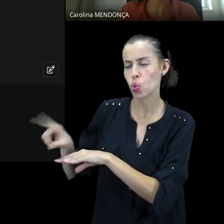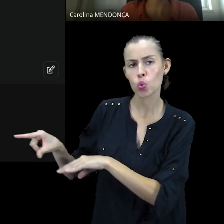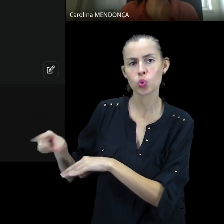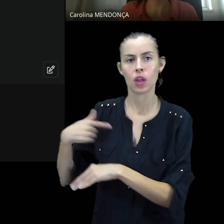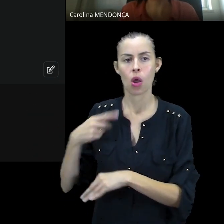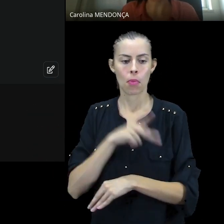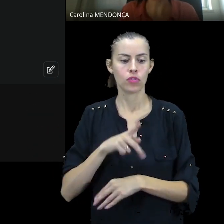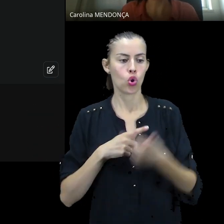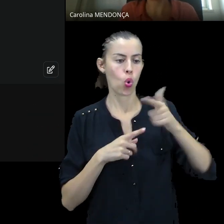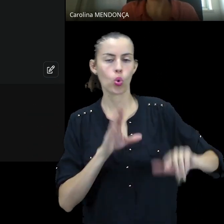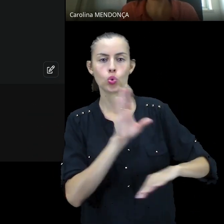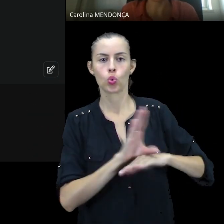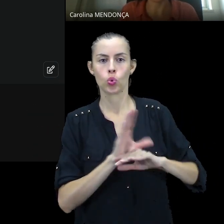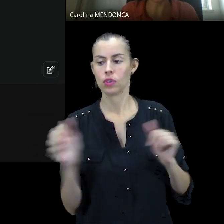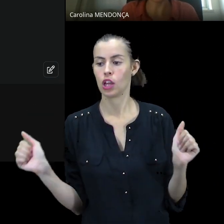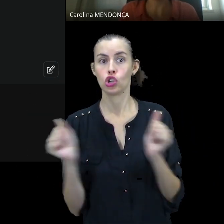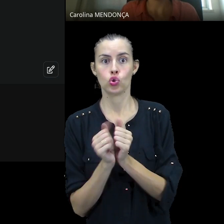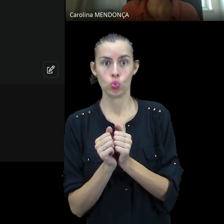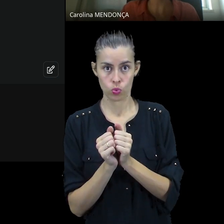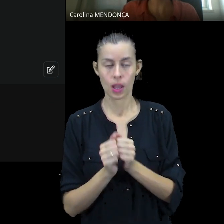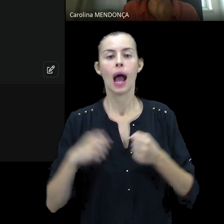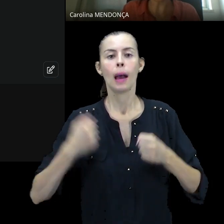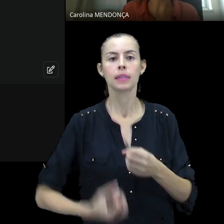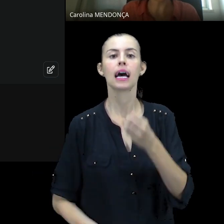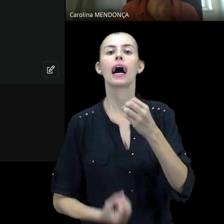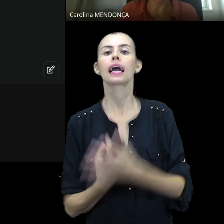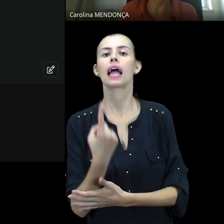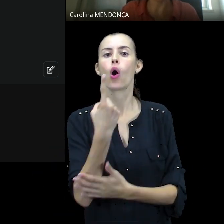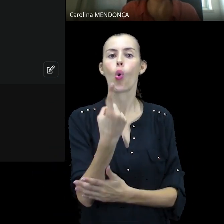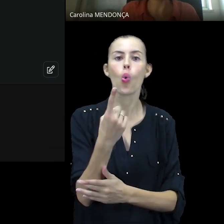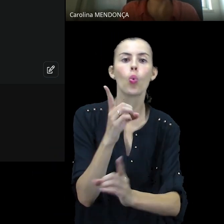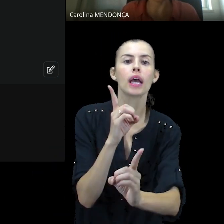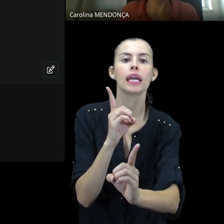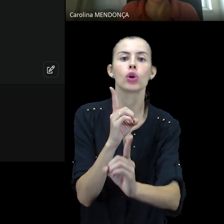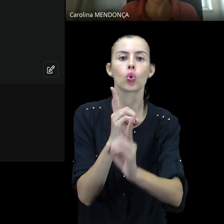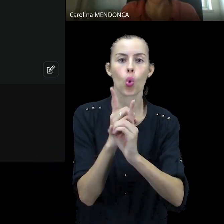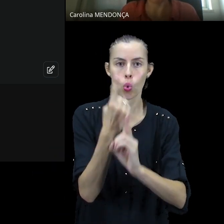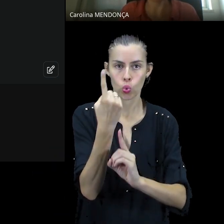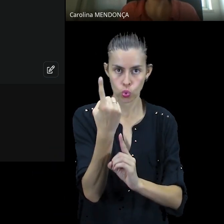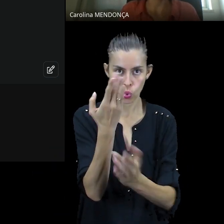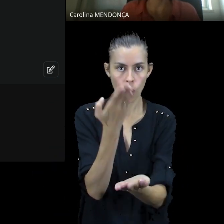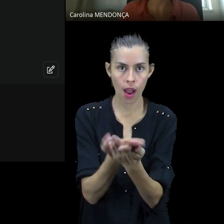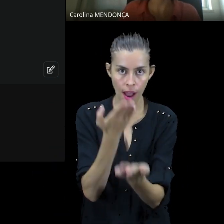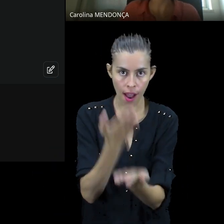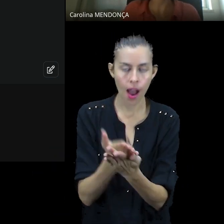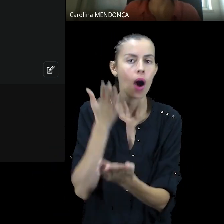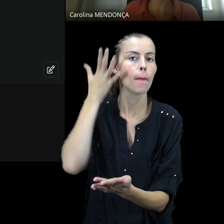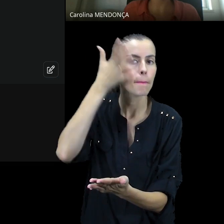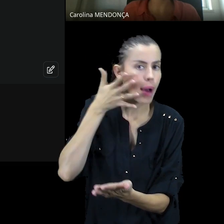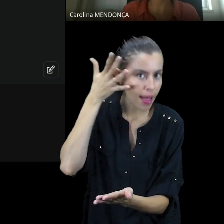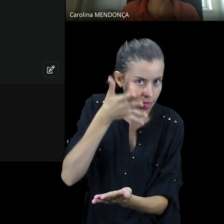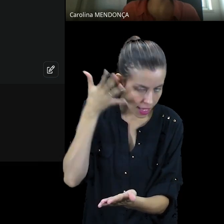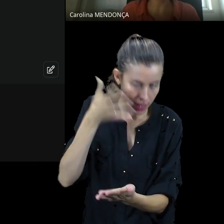feito dentro das comunidades daqui da Bahia. Então, tanto comunidades em Salvador, no entorno aqui do campus da UFBA, mas também a gente